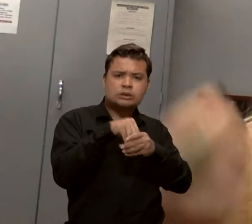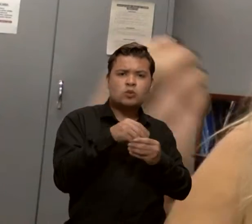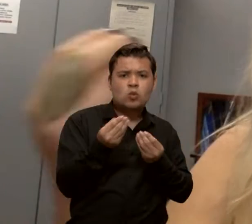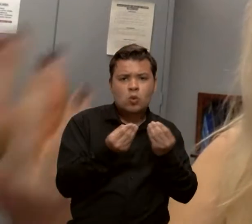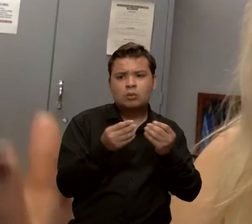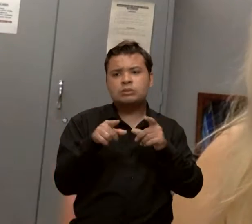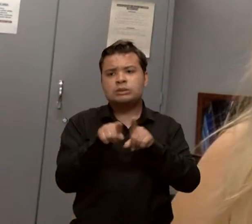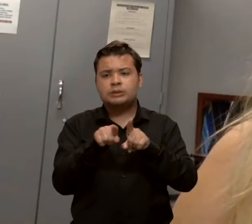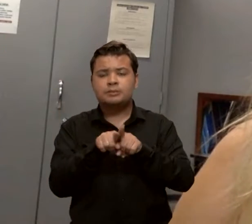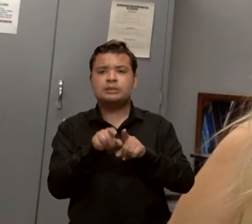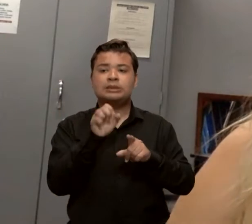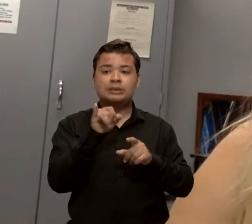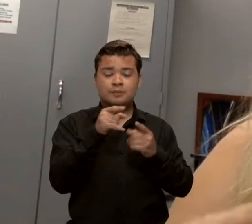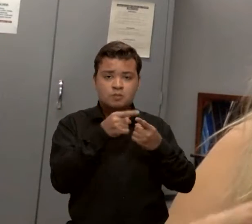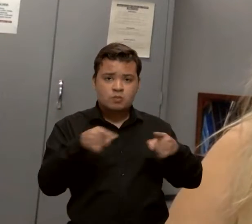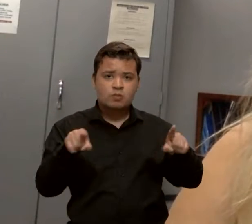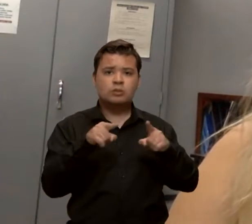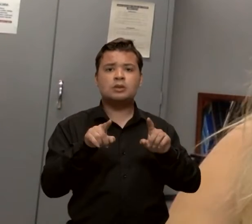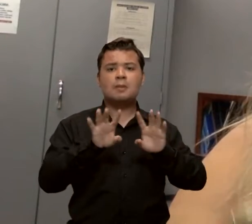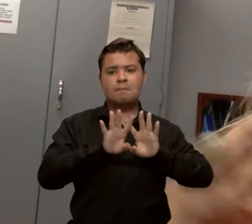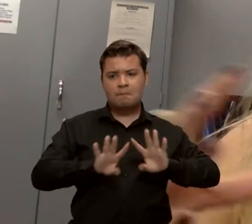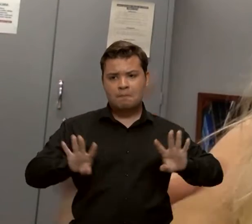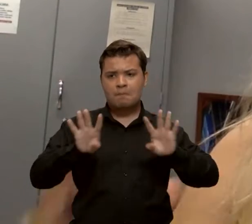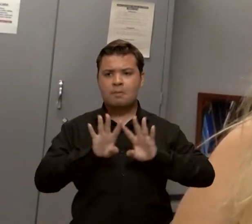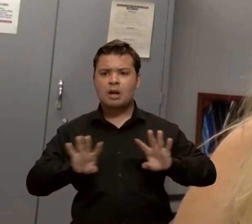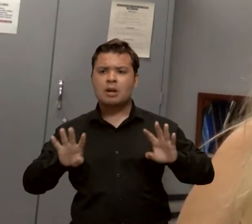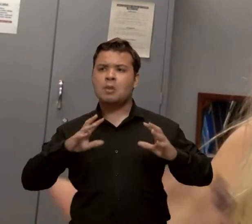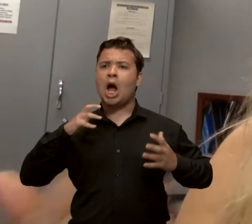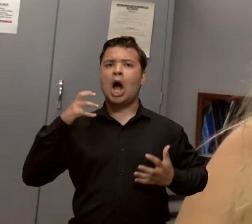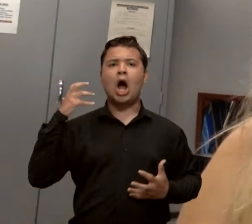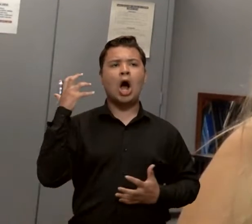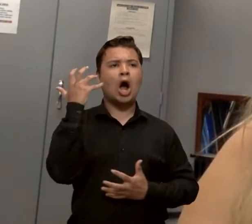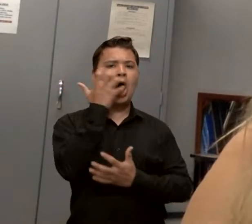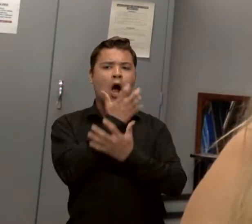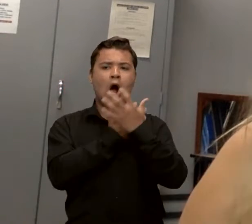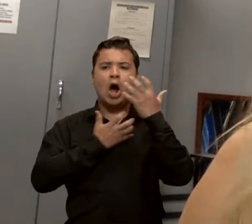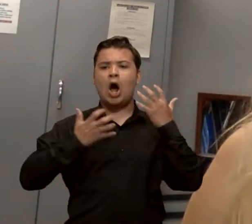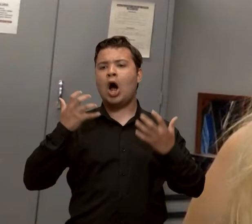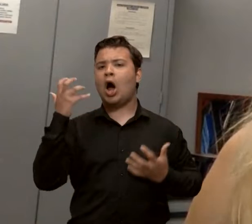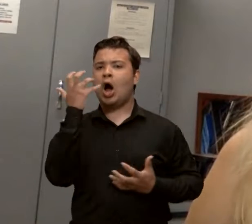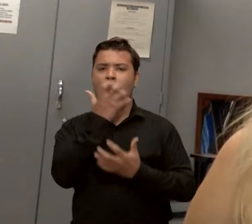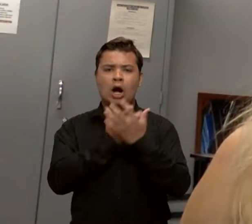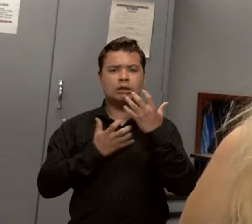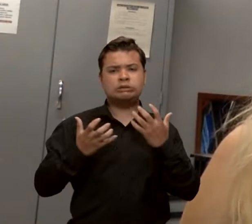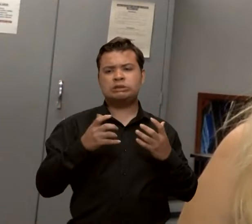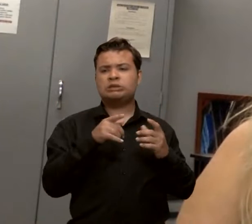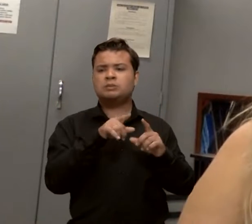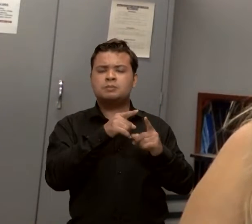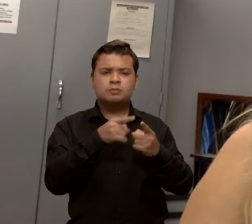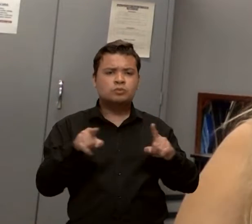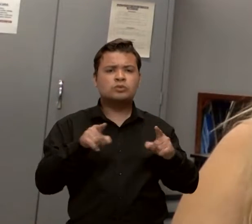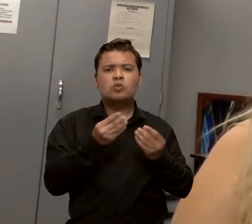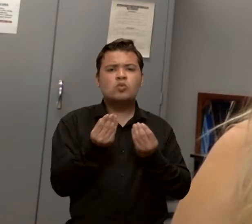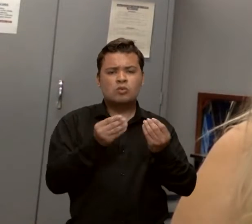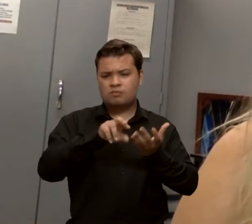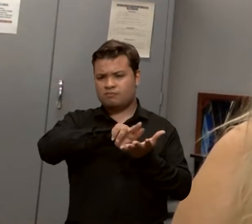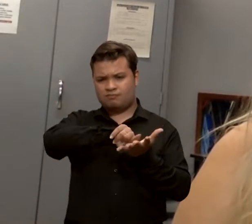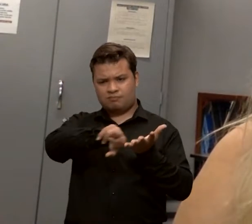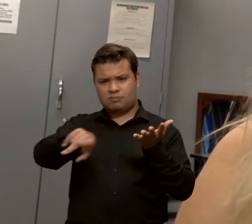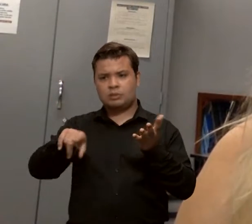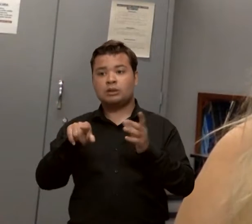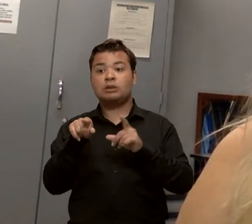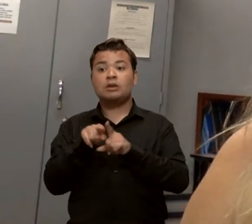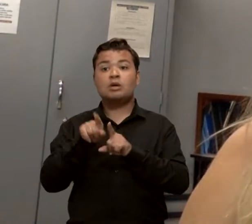se é orquestra, se é ópera, se é congada. Então, a partir do gosto, né, implementado por